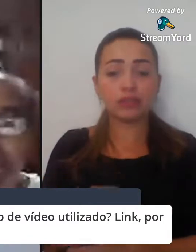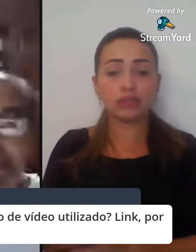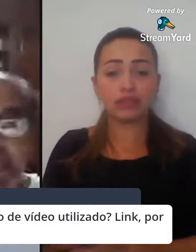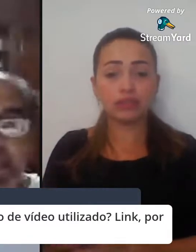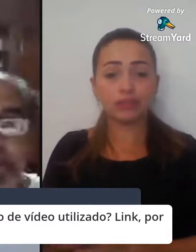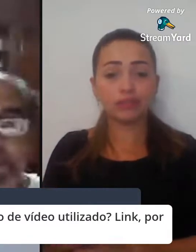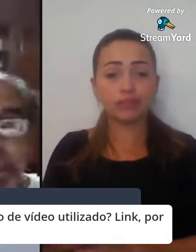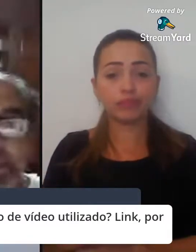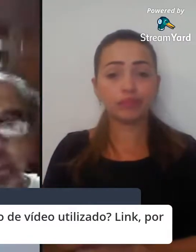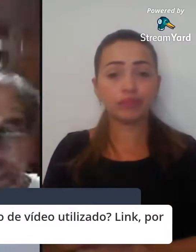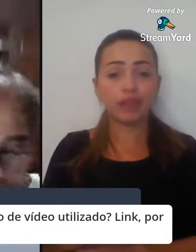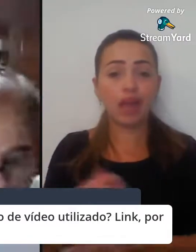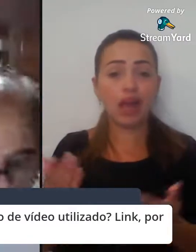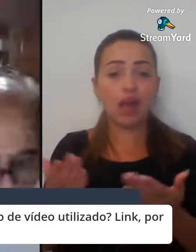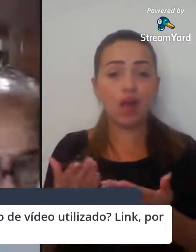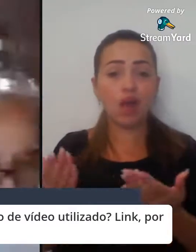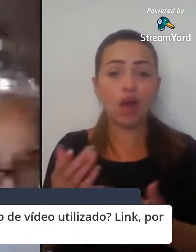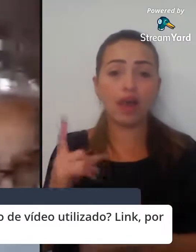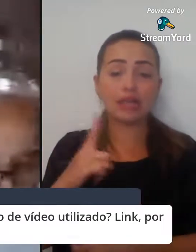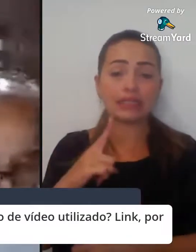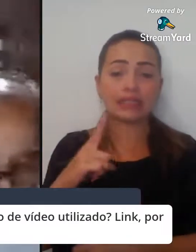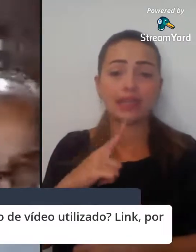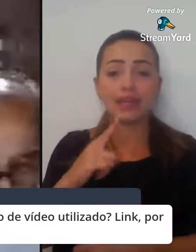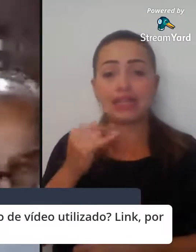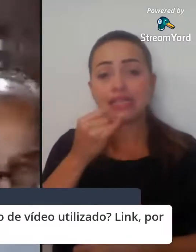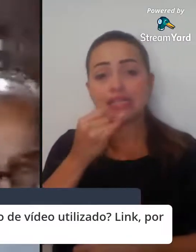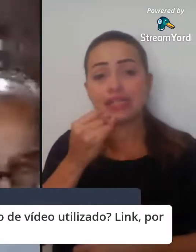teria, nesse momento,